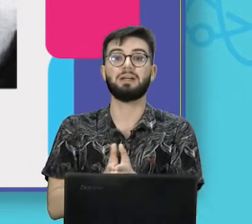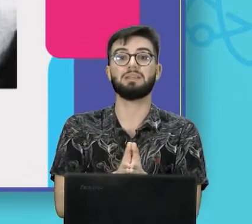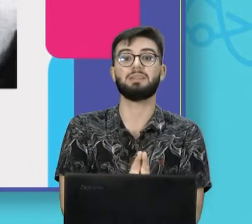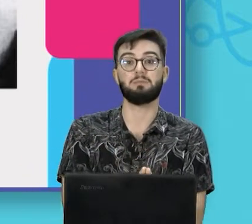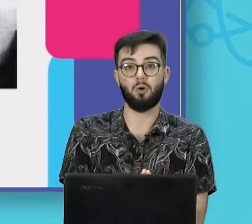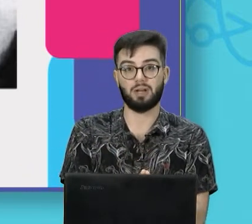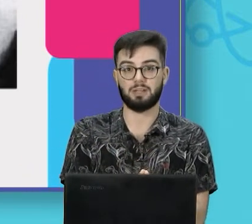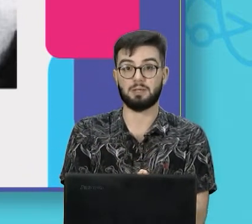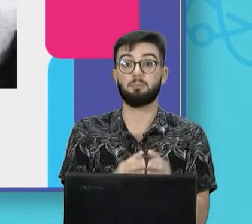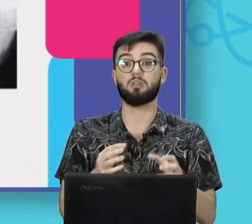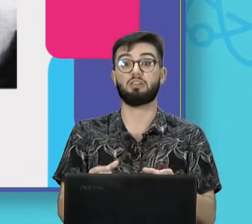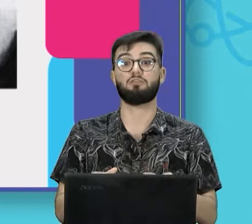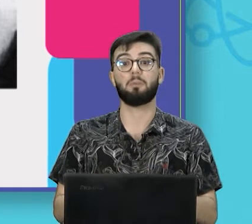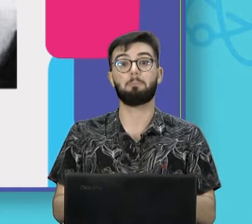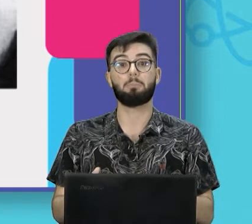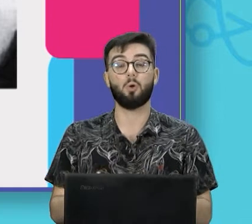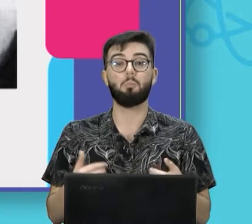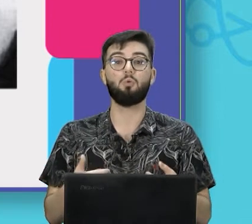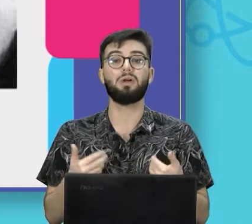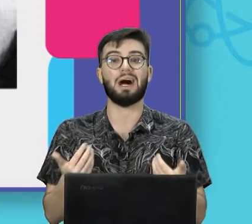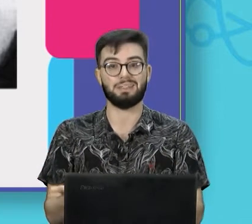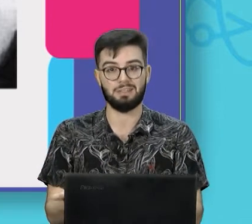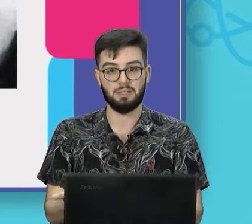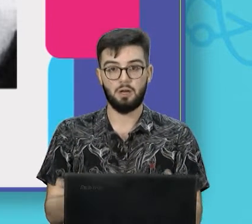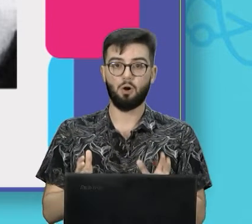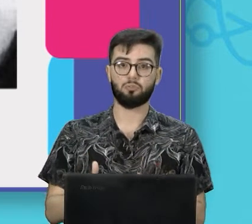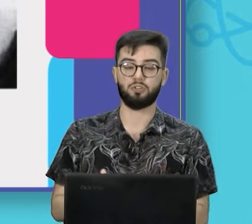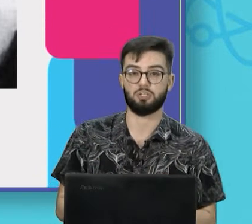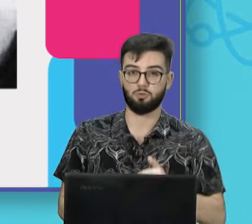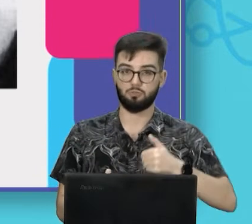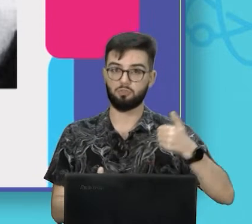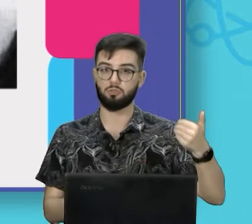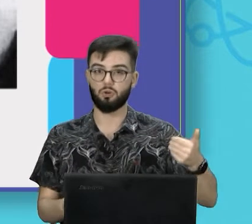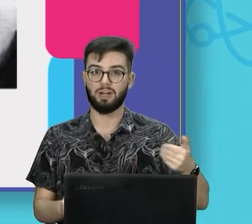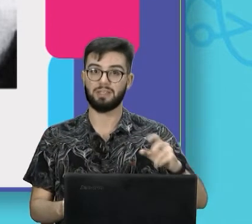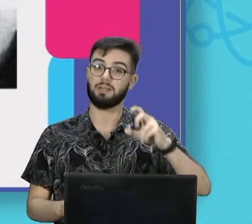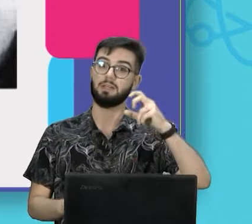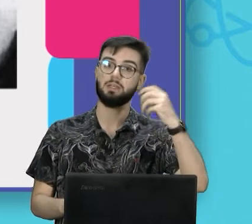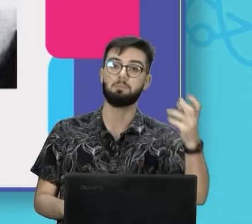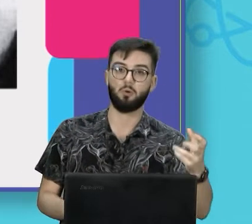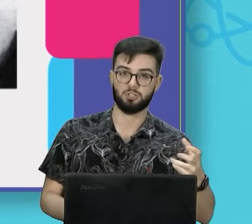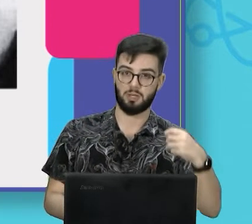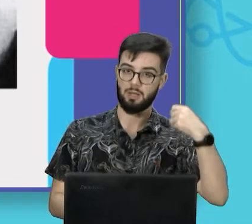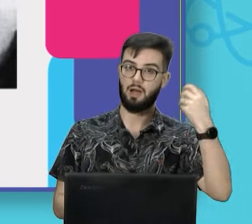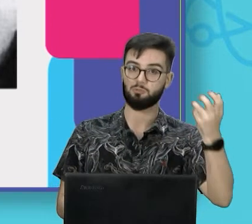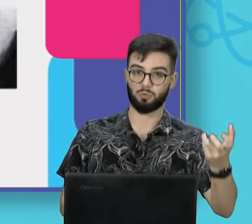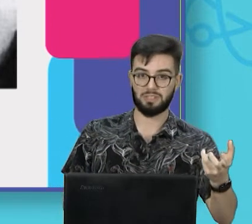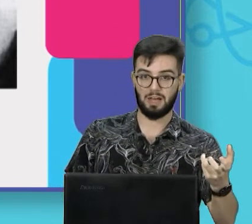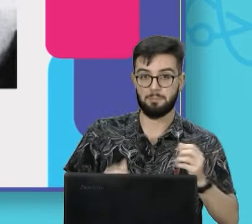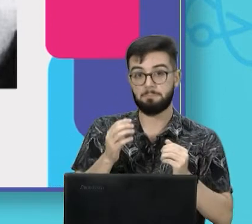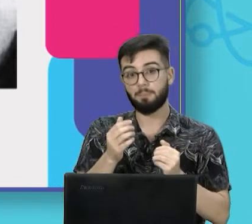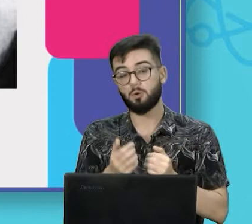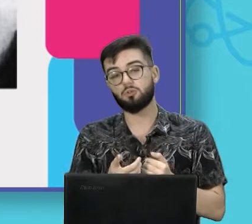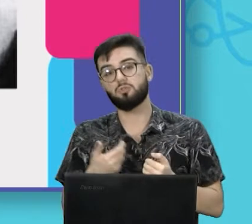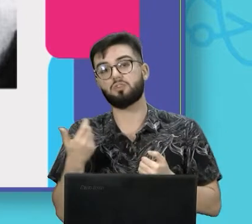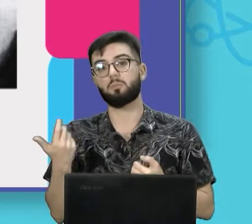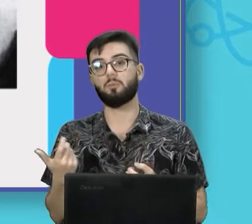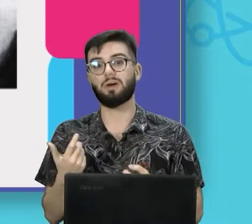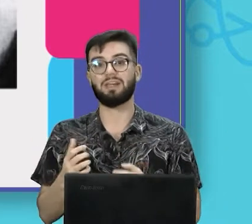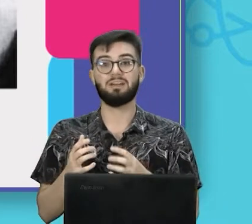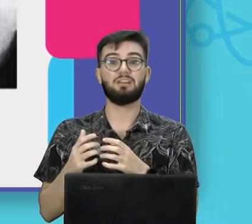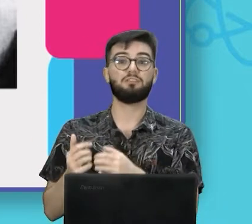foi feita de forma democrática e por isso ela foi promulgada ou seja constituição outorgada imposta autoritário